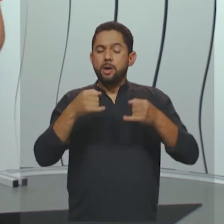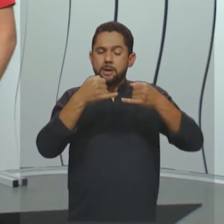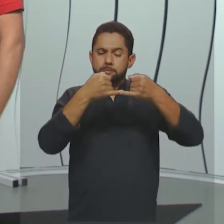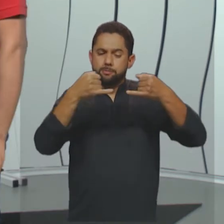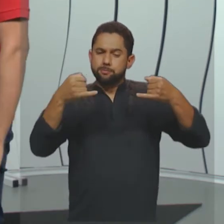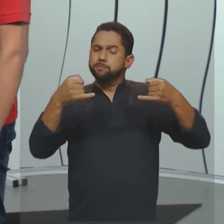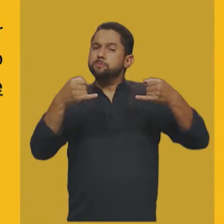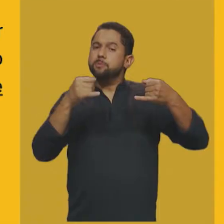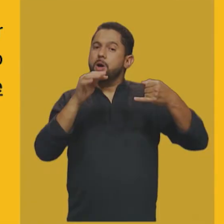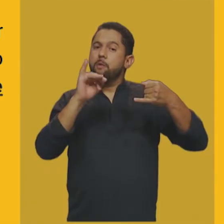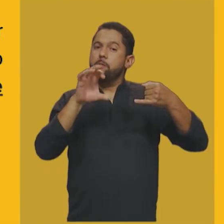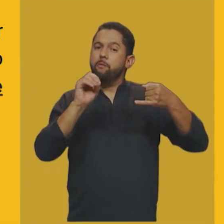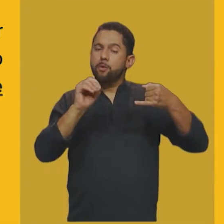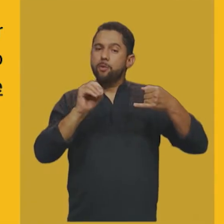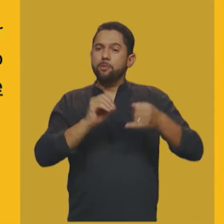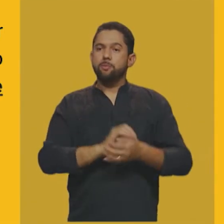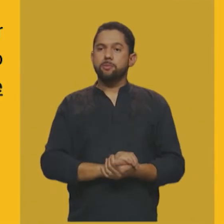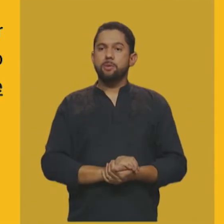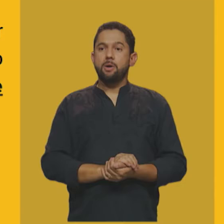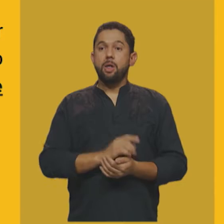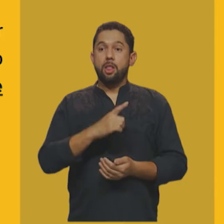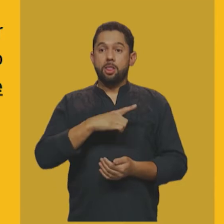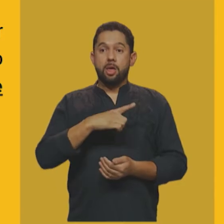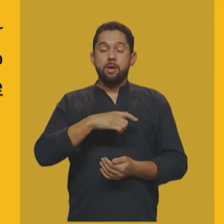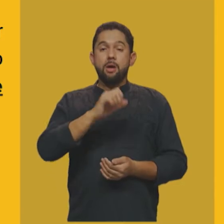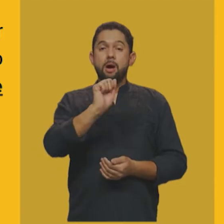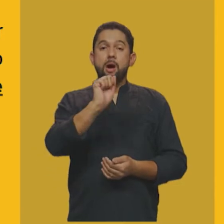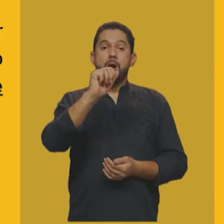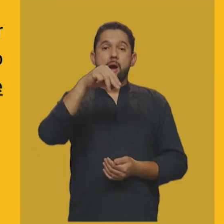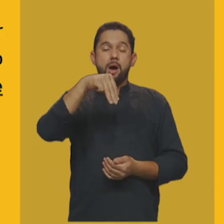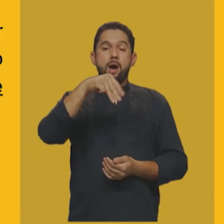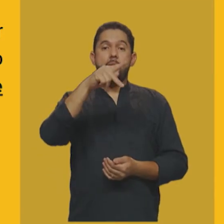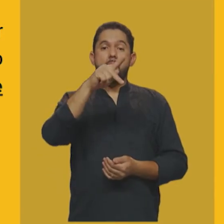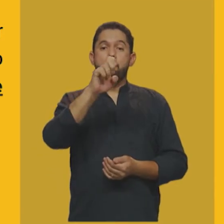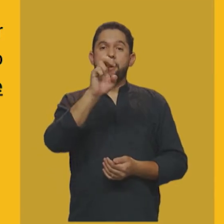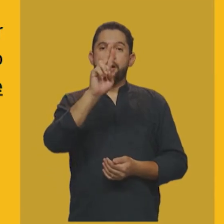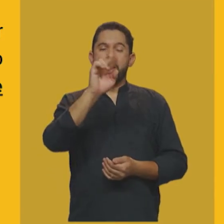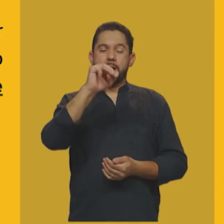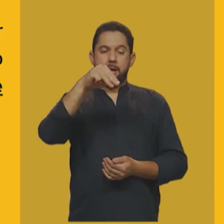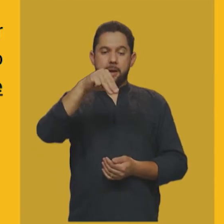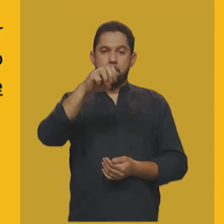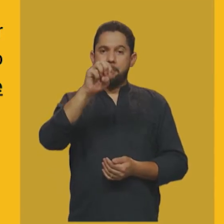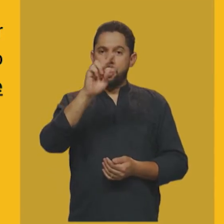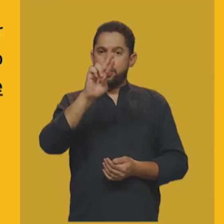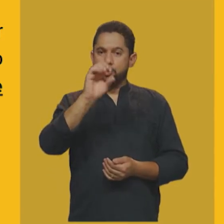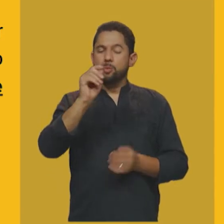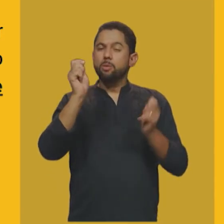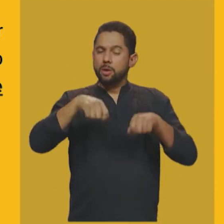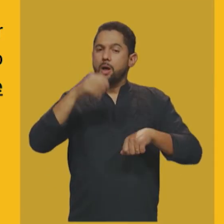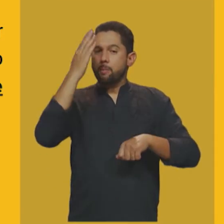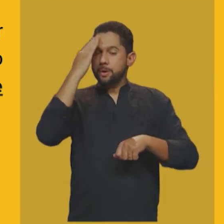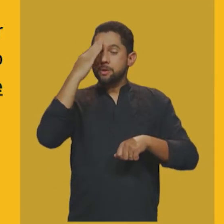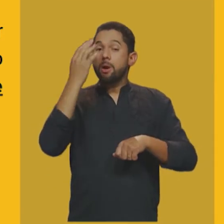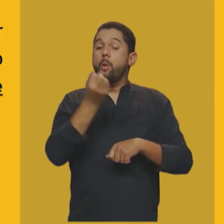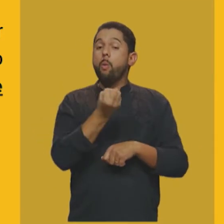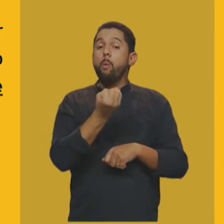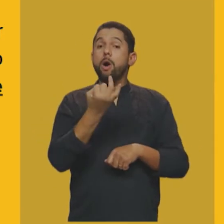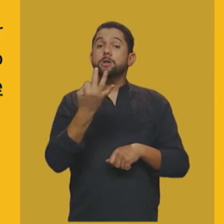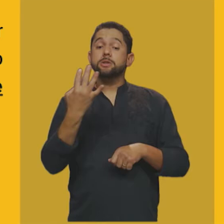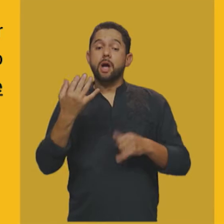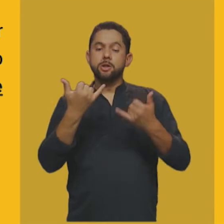Bom, o amperímetro é o aparelho que mede a corrente elétrica, tá ok? Então,